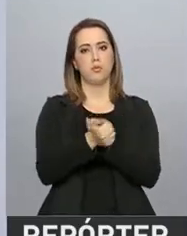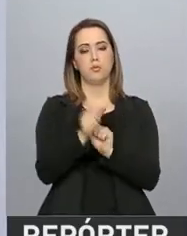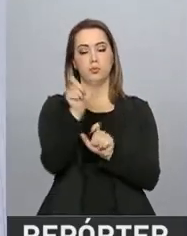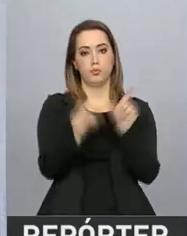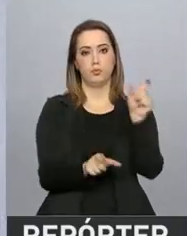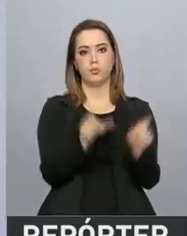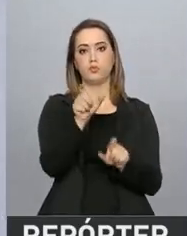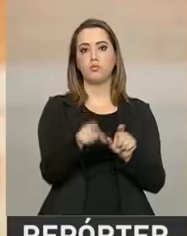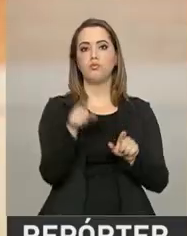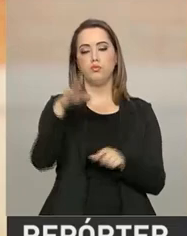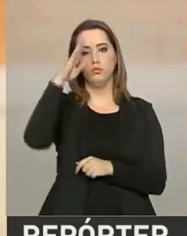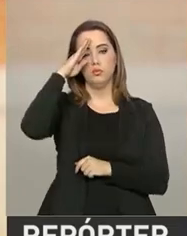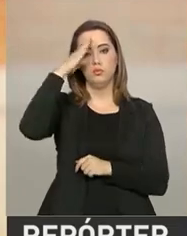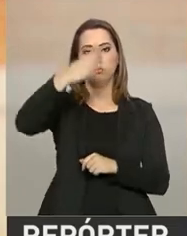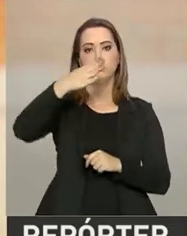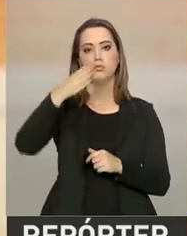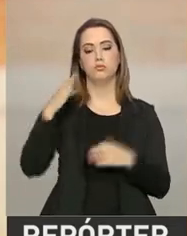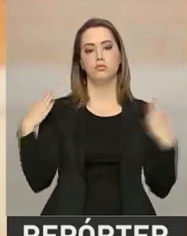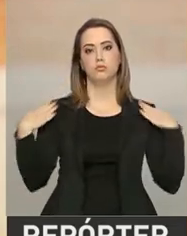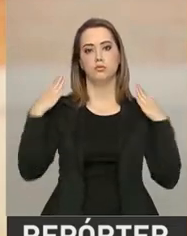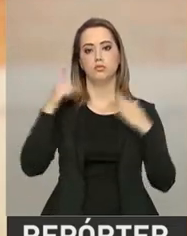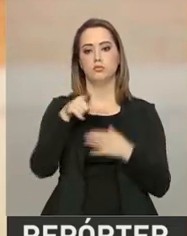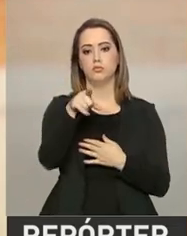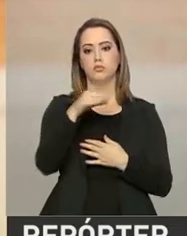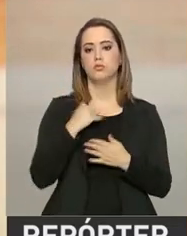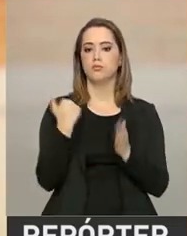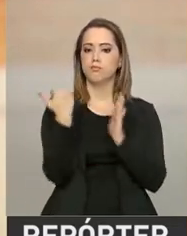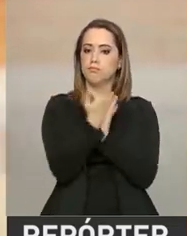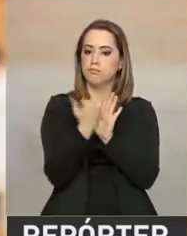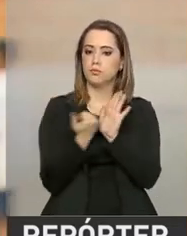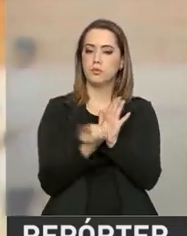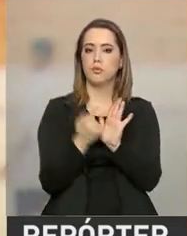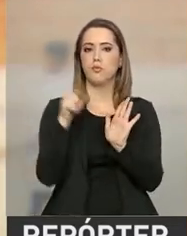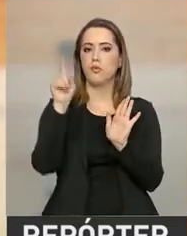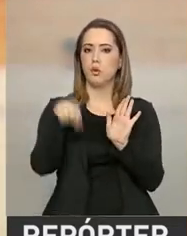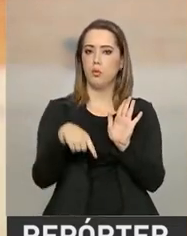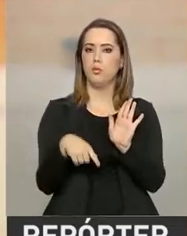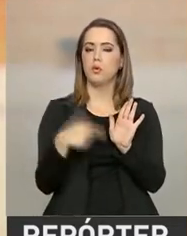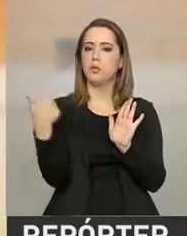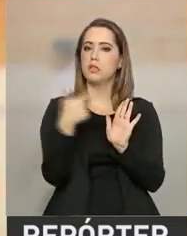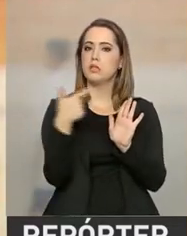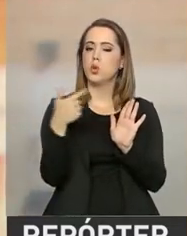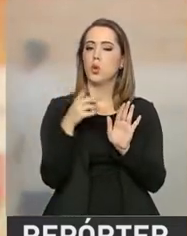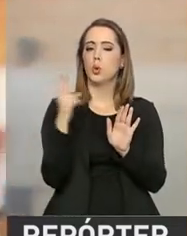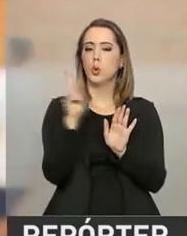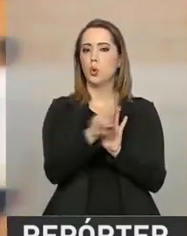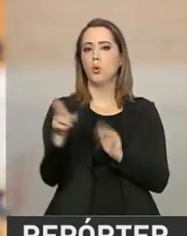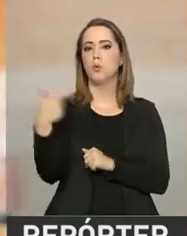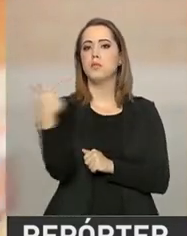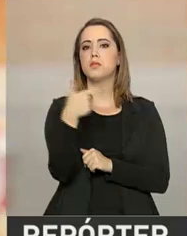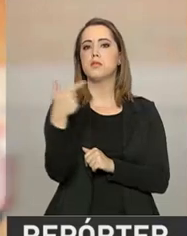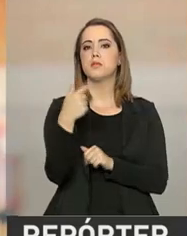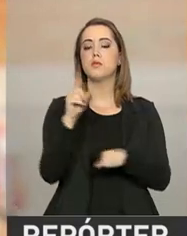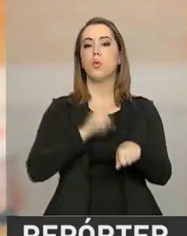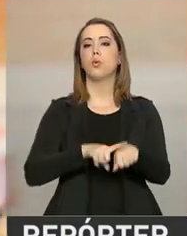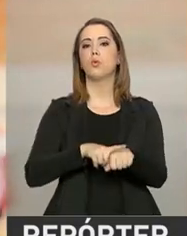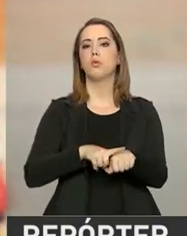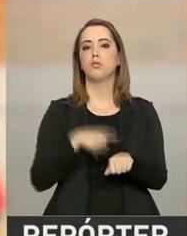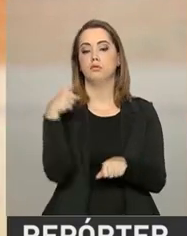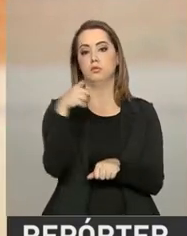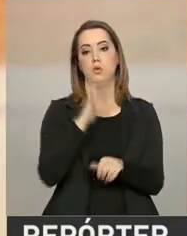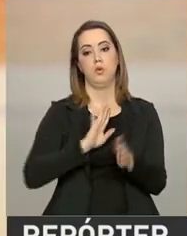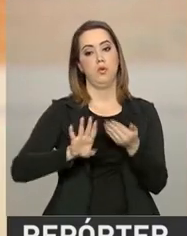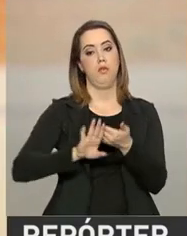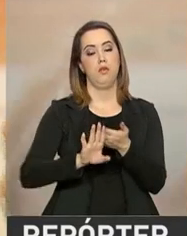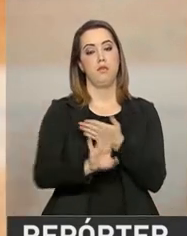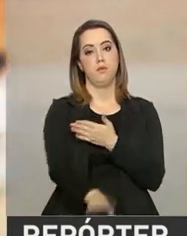das Forças Armadas. Esse segundo tempo é um programa que é um exemplo para isso. É para tirar a criança